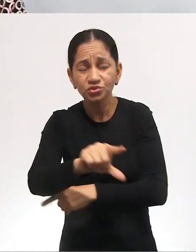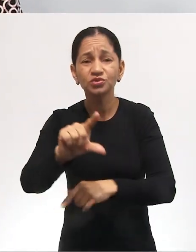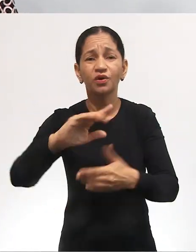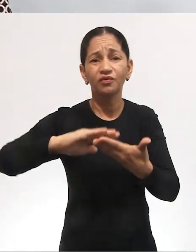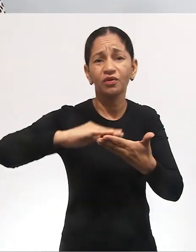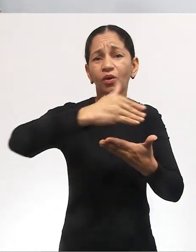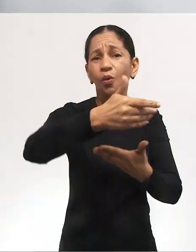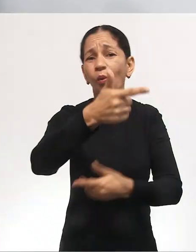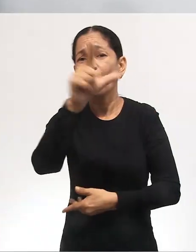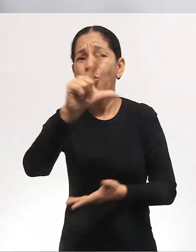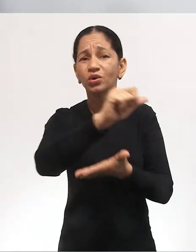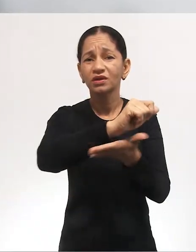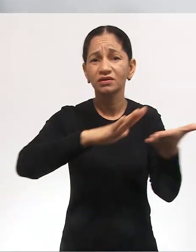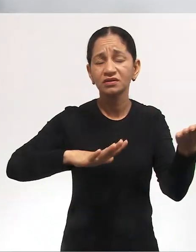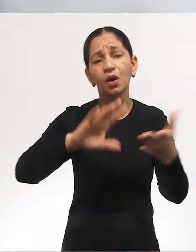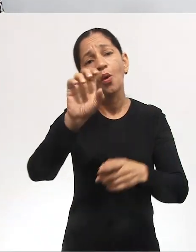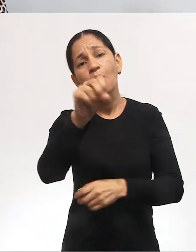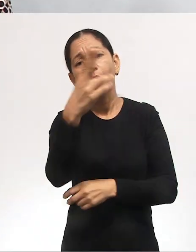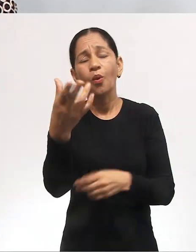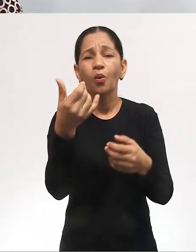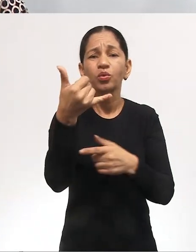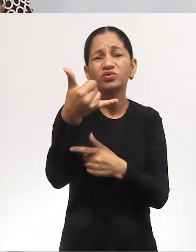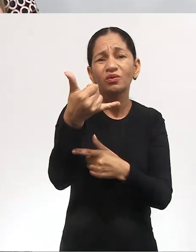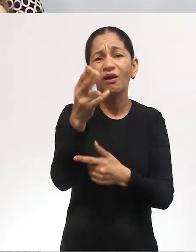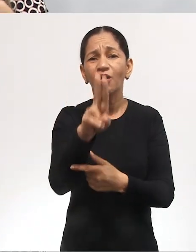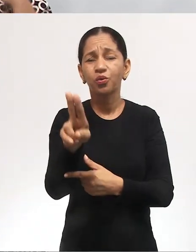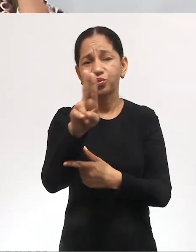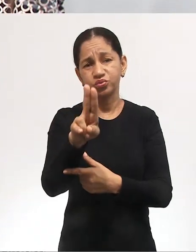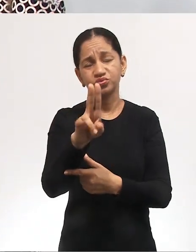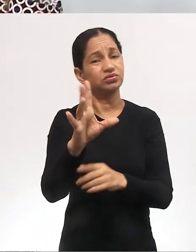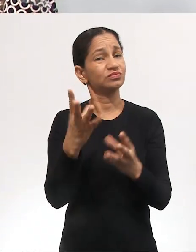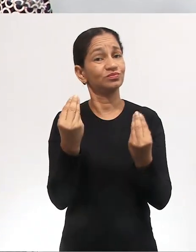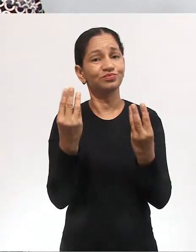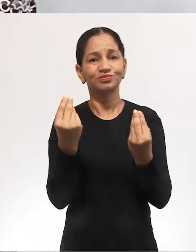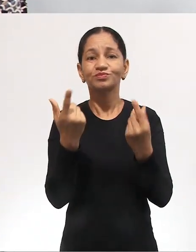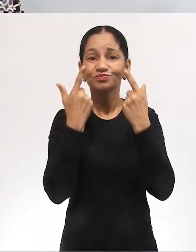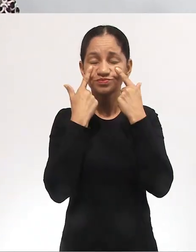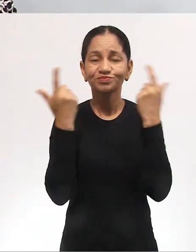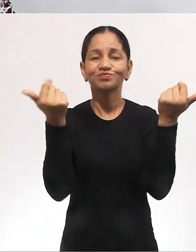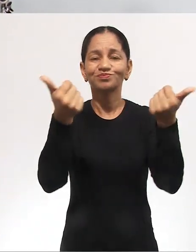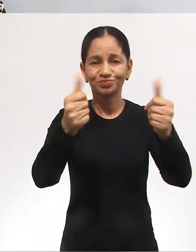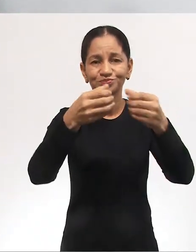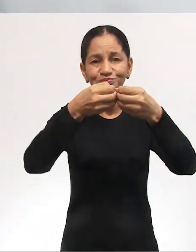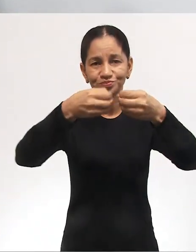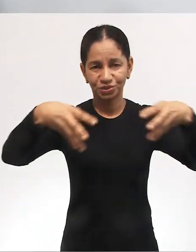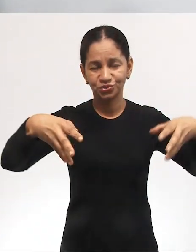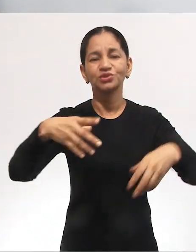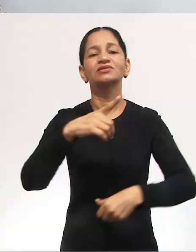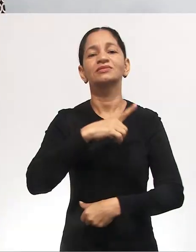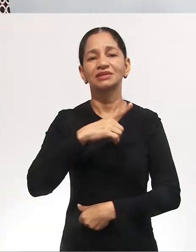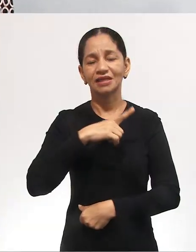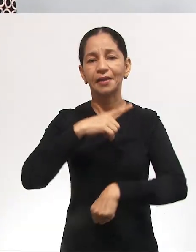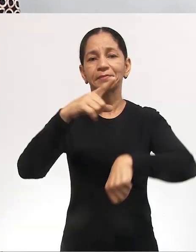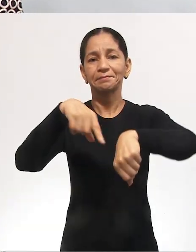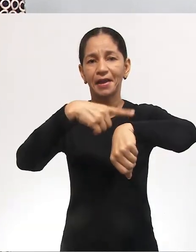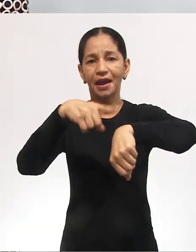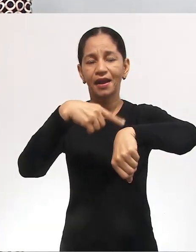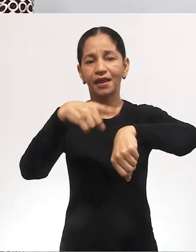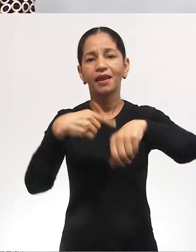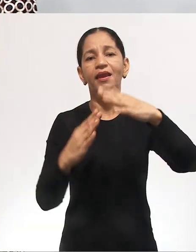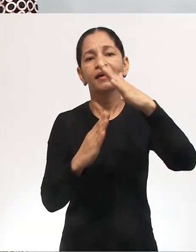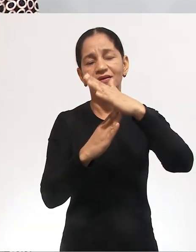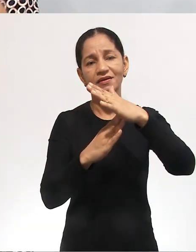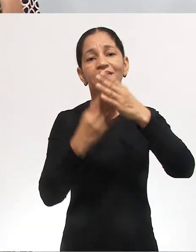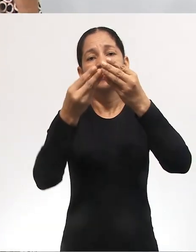outra atividade ou fica no celular. Então, o excesso disso ao longo de muito tempo, né, de tempo, faz mal